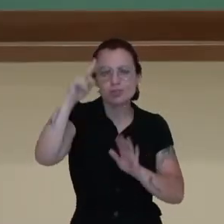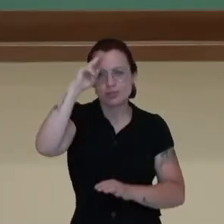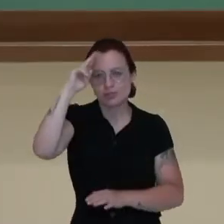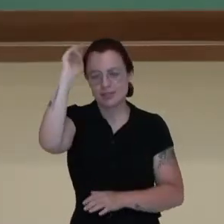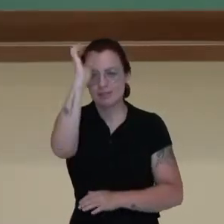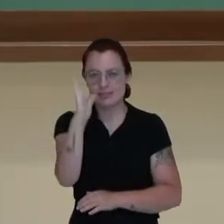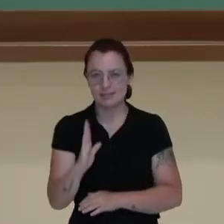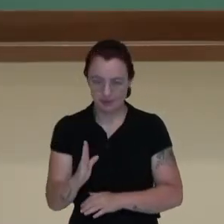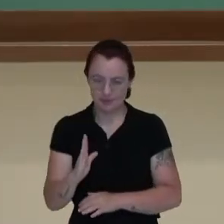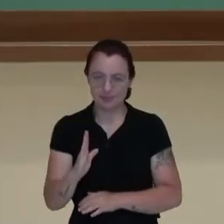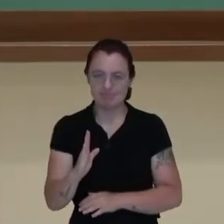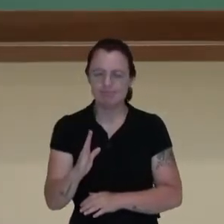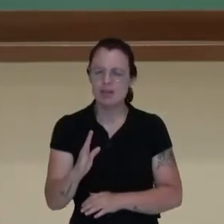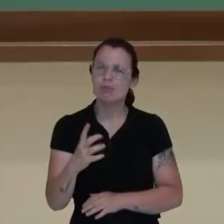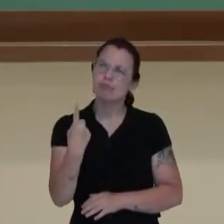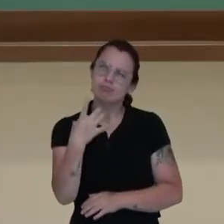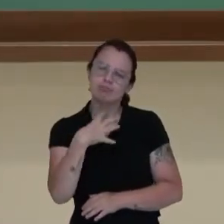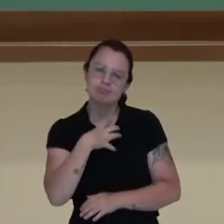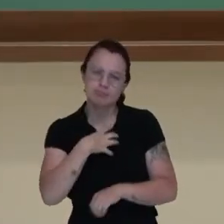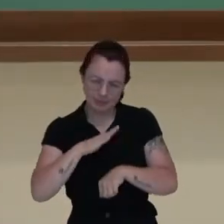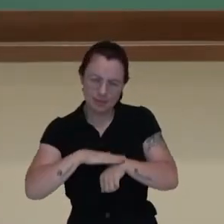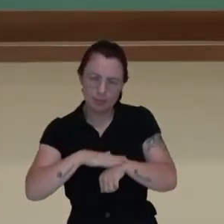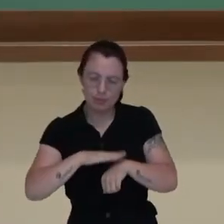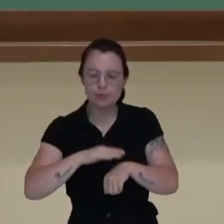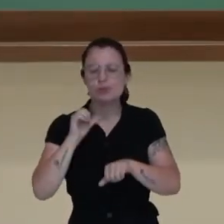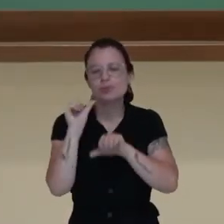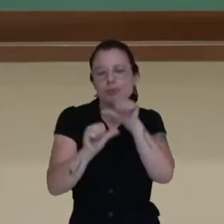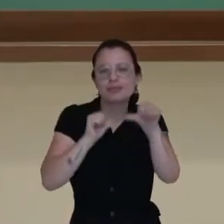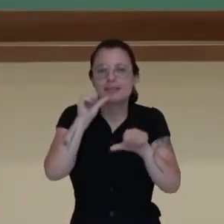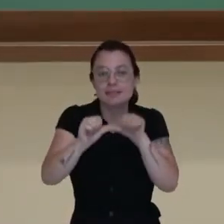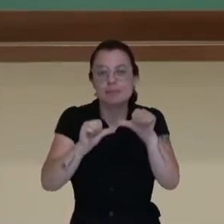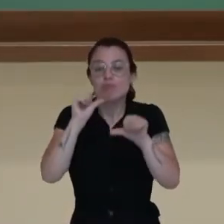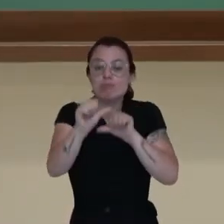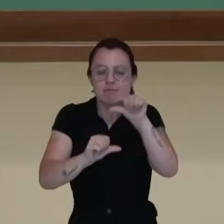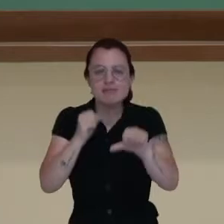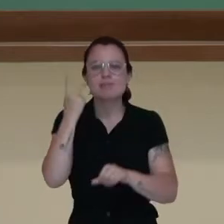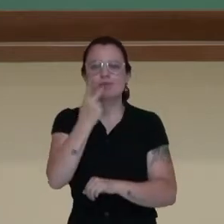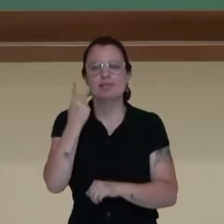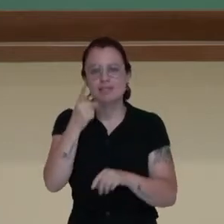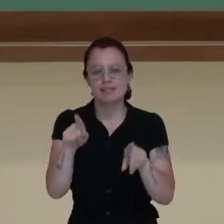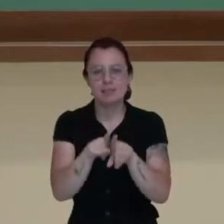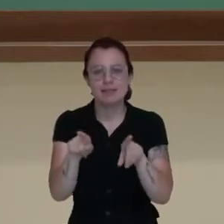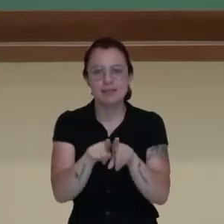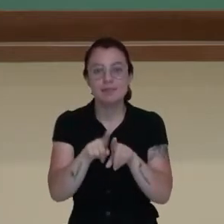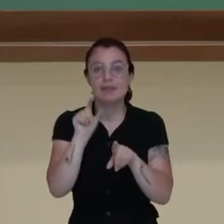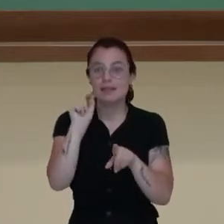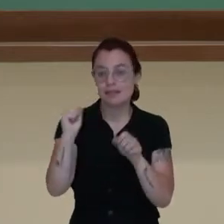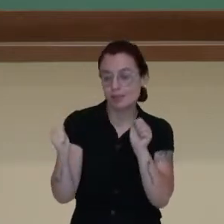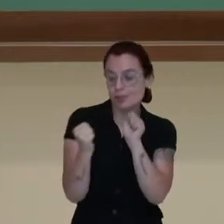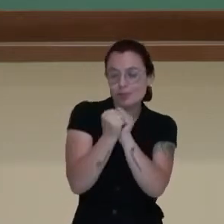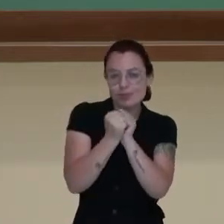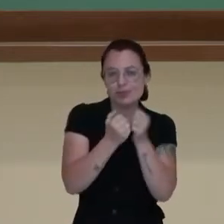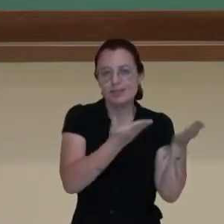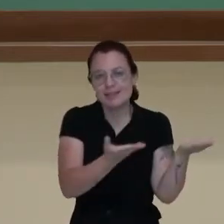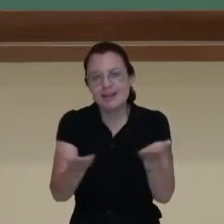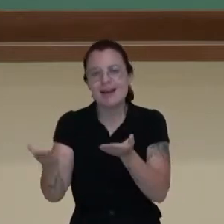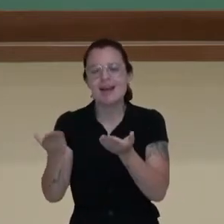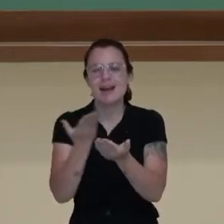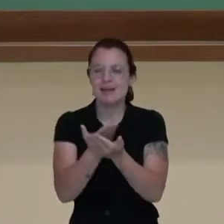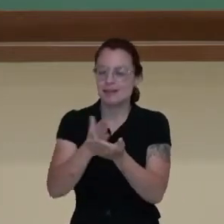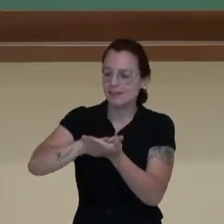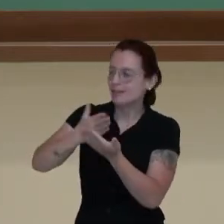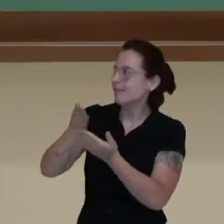Brasil num período de mudanças, transformações políticas. E quem vai acompanhar a gente durante toda essa aula é a